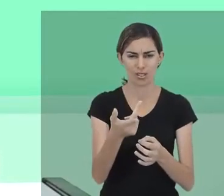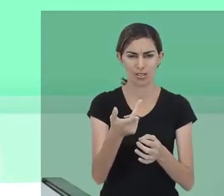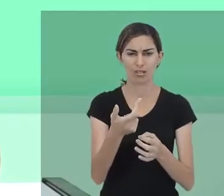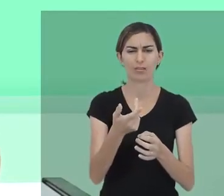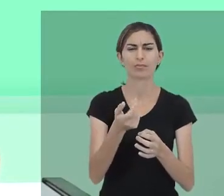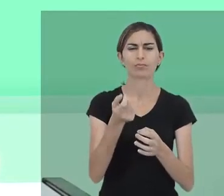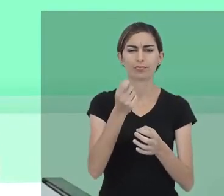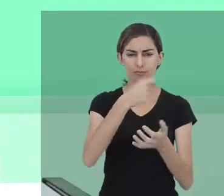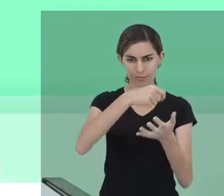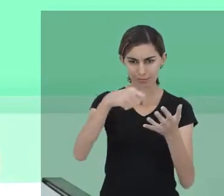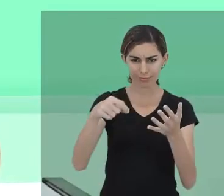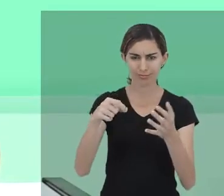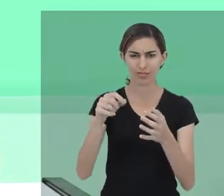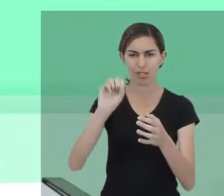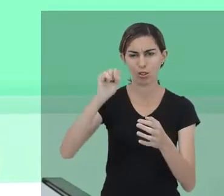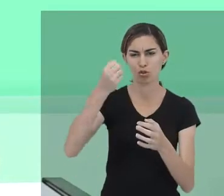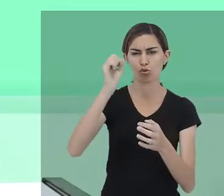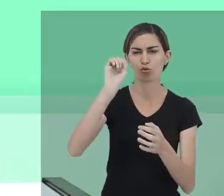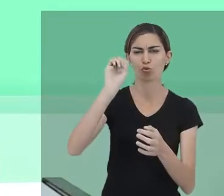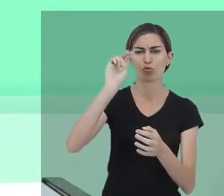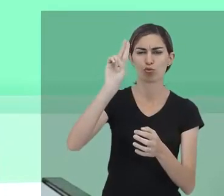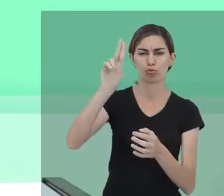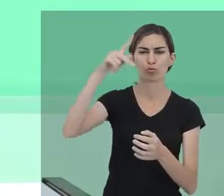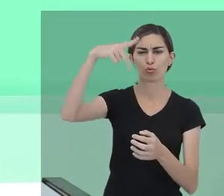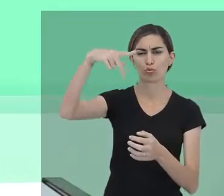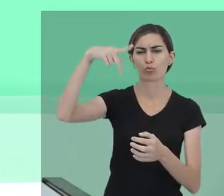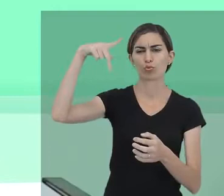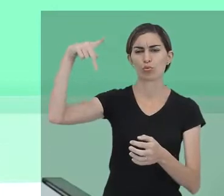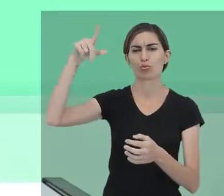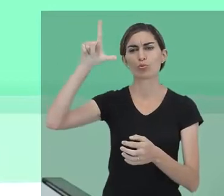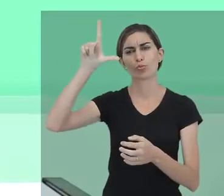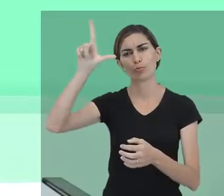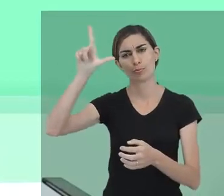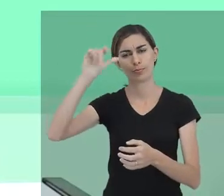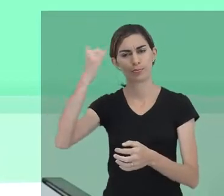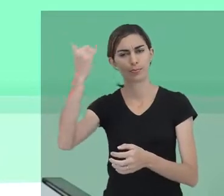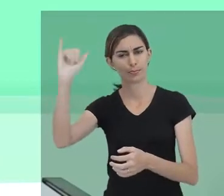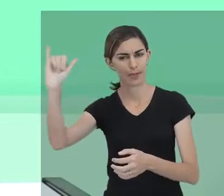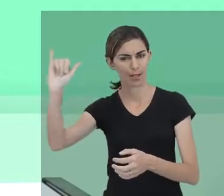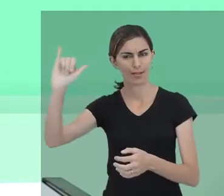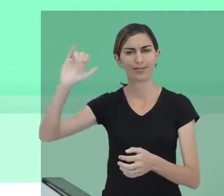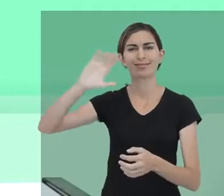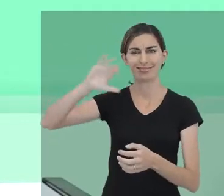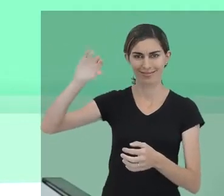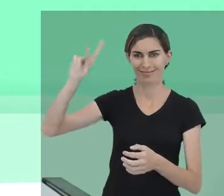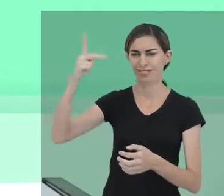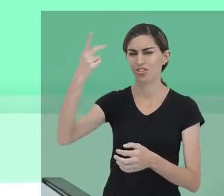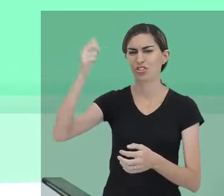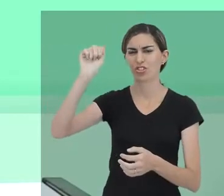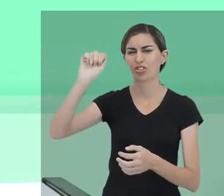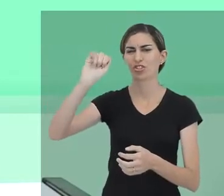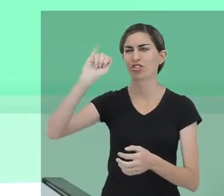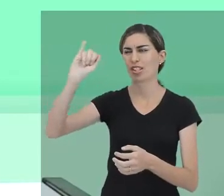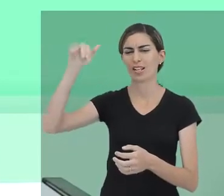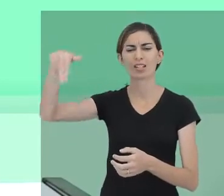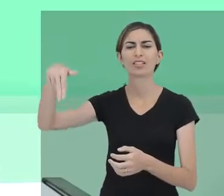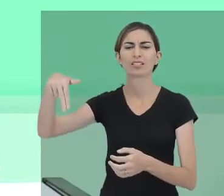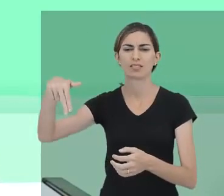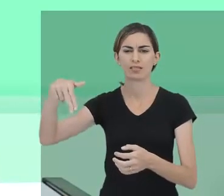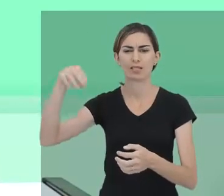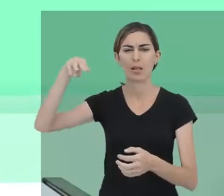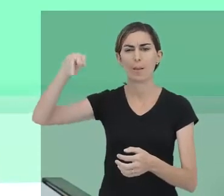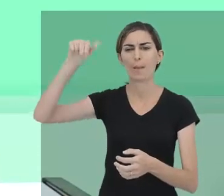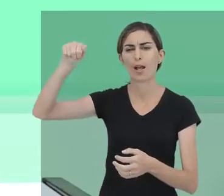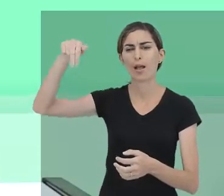Então, esse primeiro que a gente está vendo, Supply Chain Manager. Né? O que é Supply